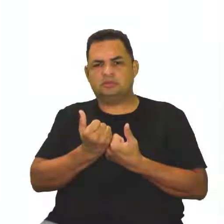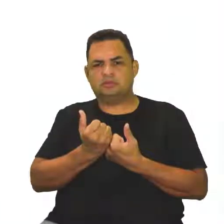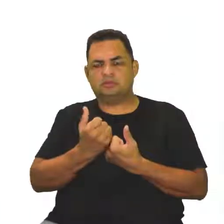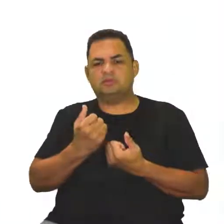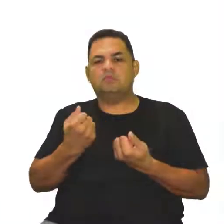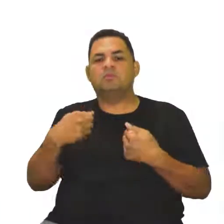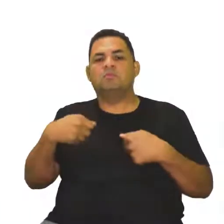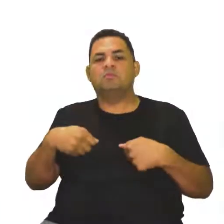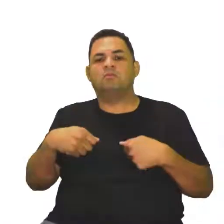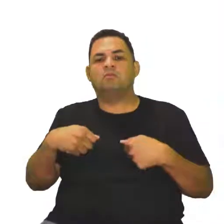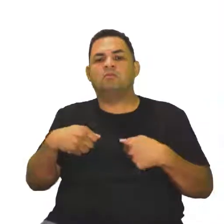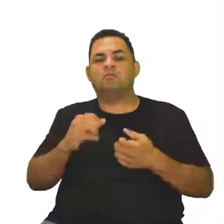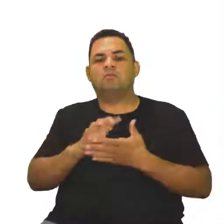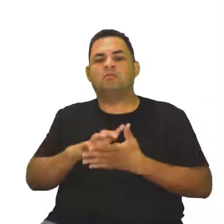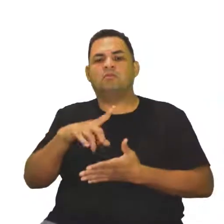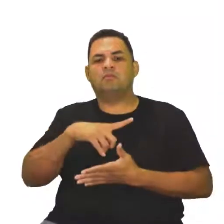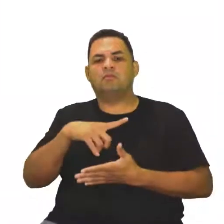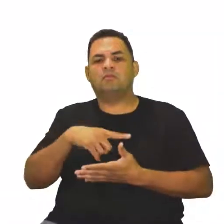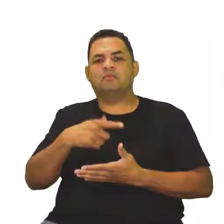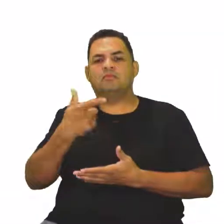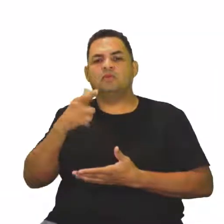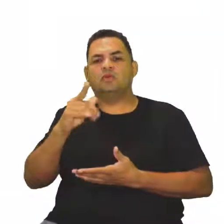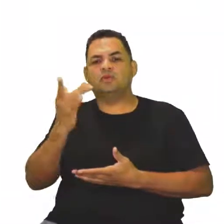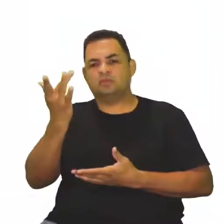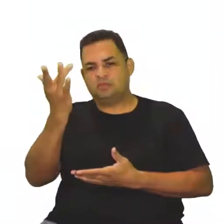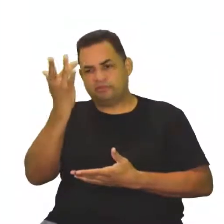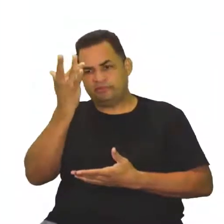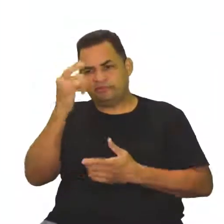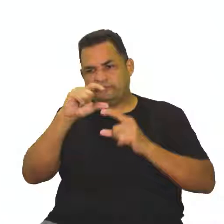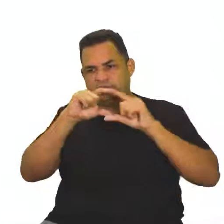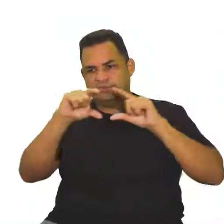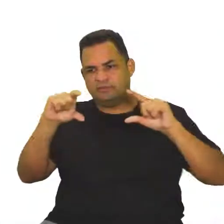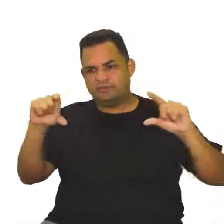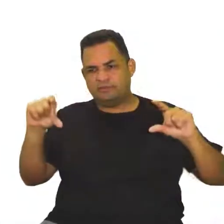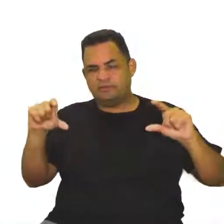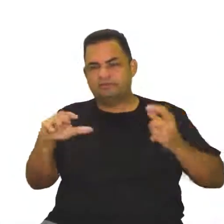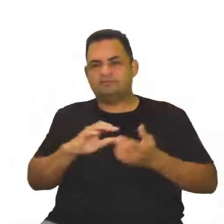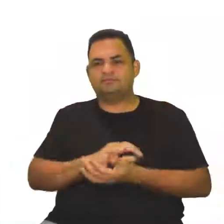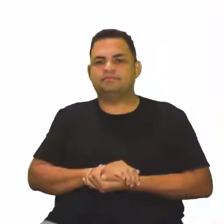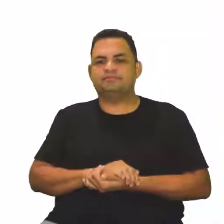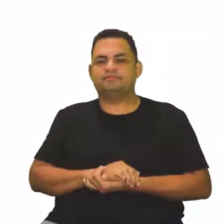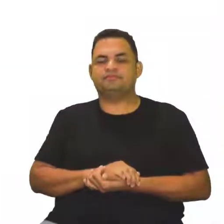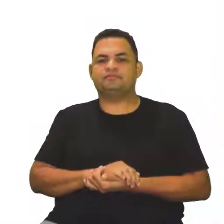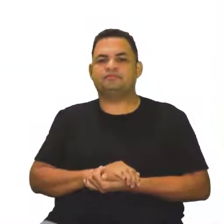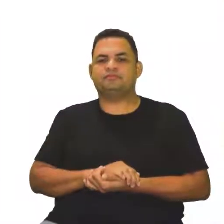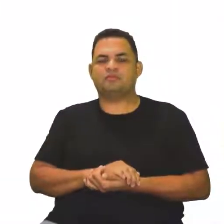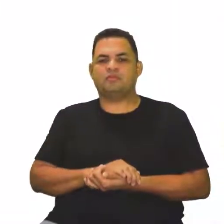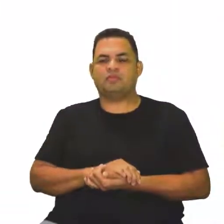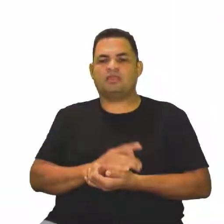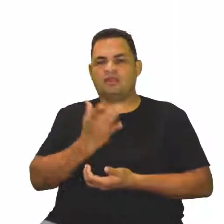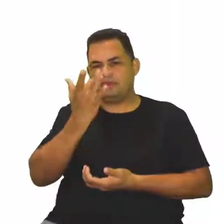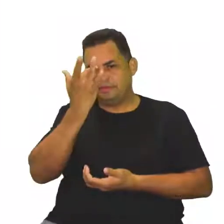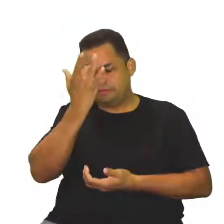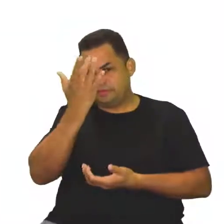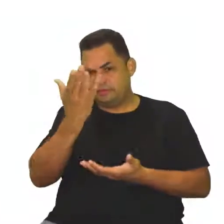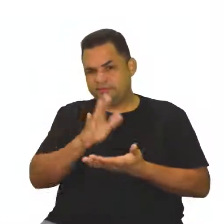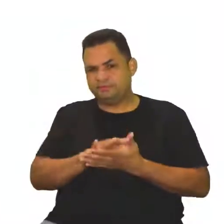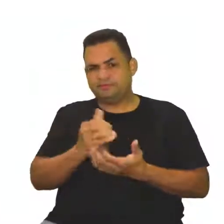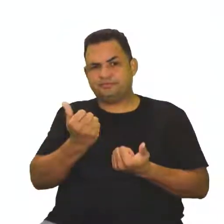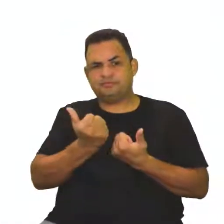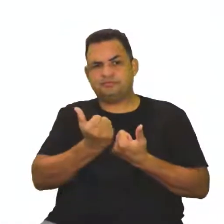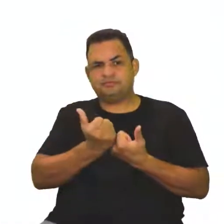nós podemos obter uma outra formulazinha também, tá, pessoal? Ou se você ficar mais fácil também substituir aqui,